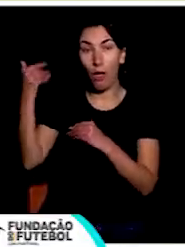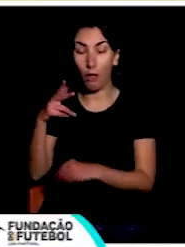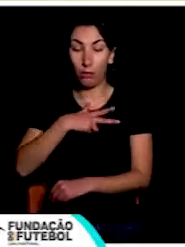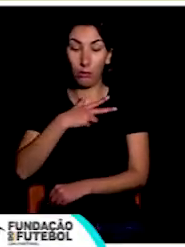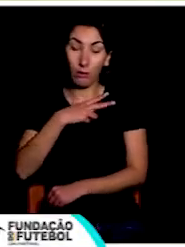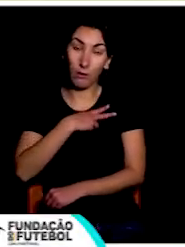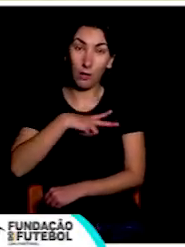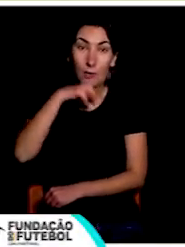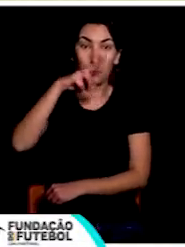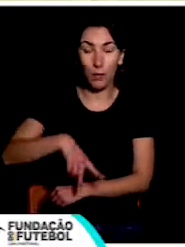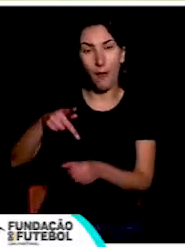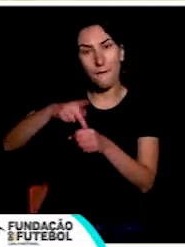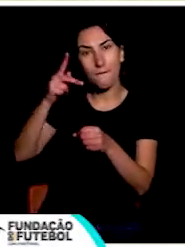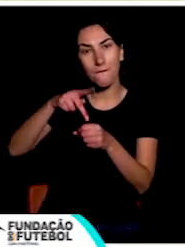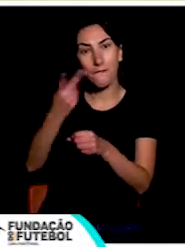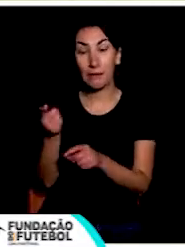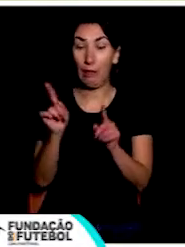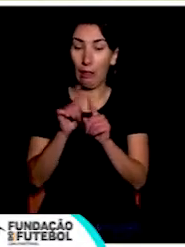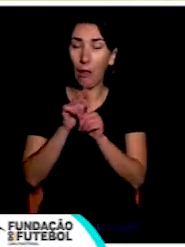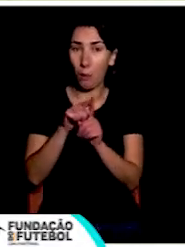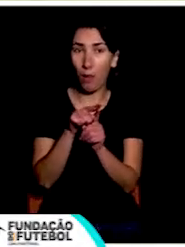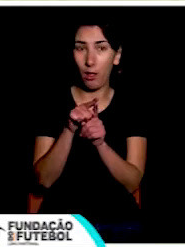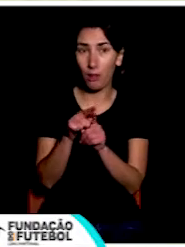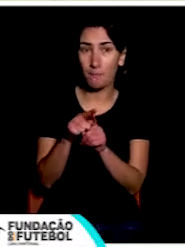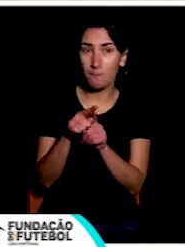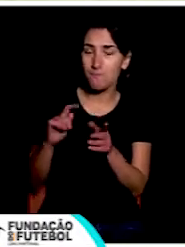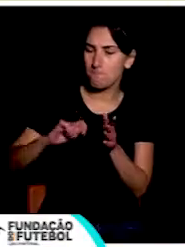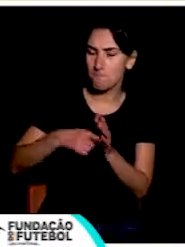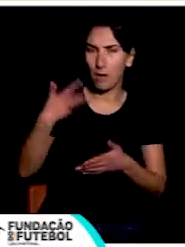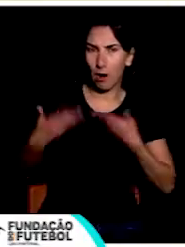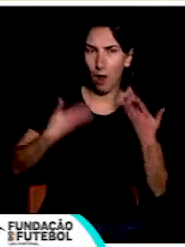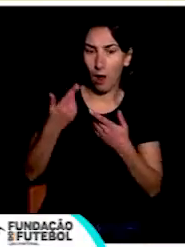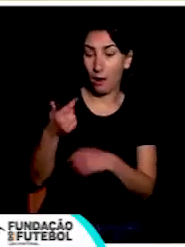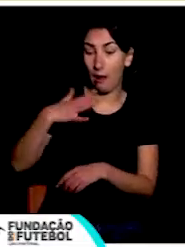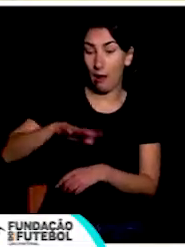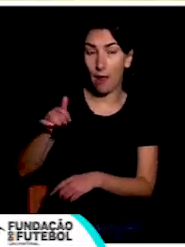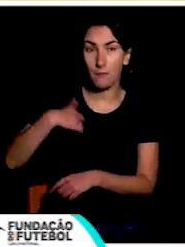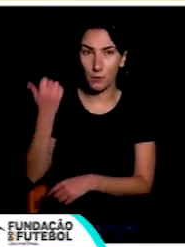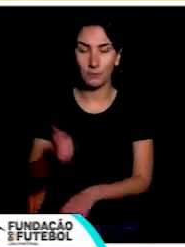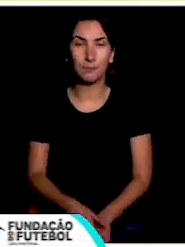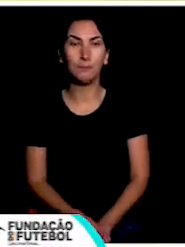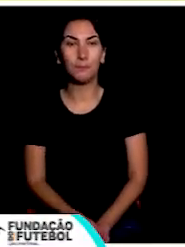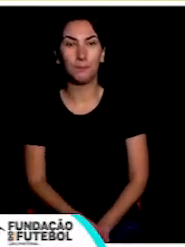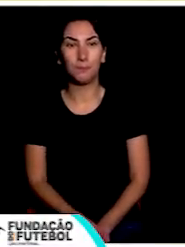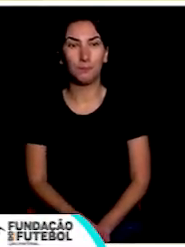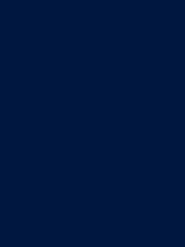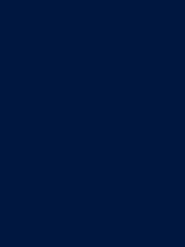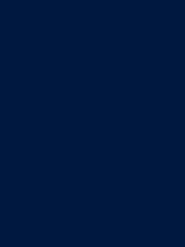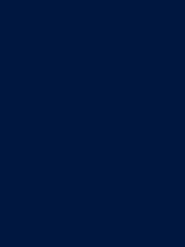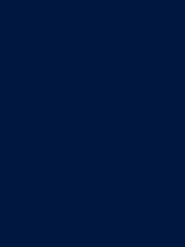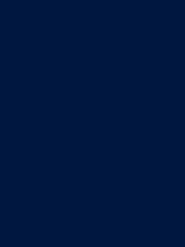Liga Portugal Sabsega. O Vizela promete dificultar a tarefa do líder, impulsionado pelo regresso às vitórias na última